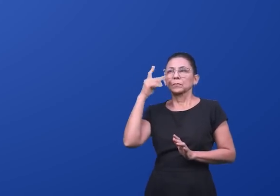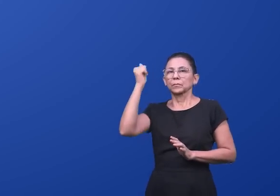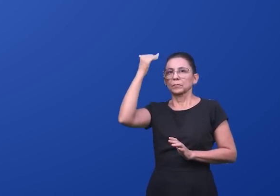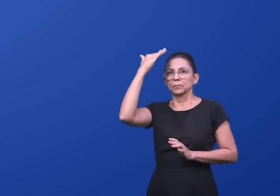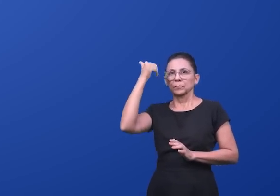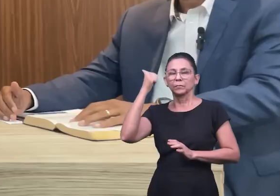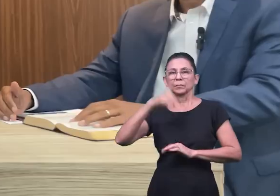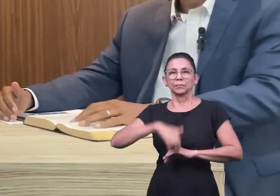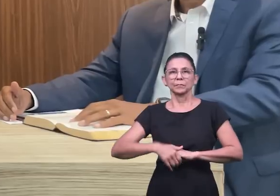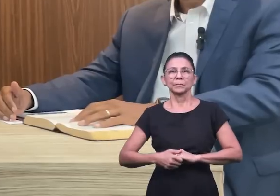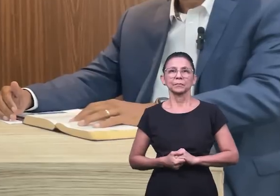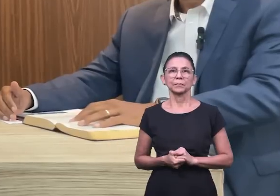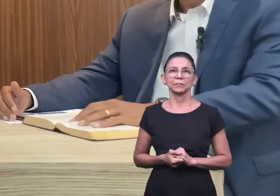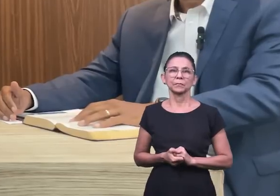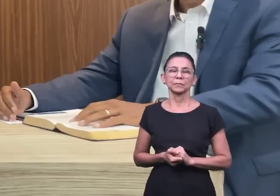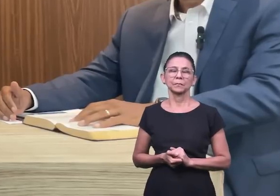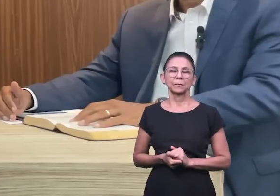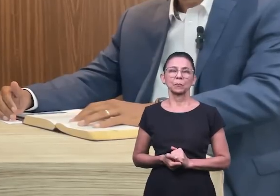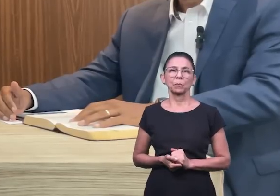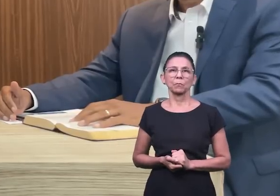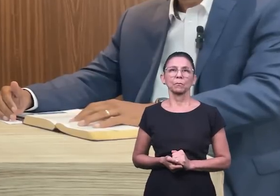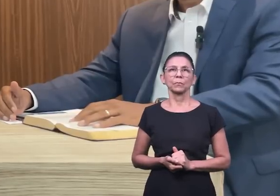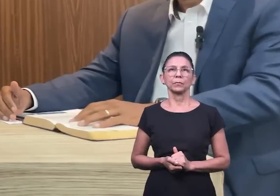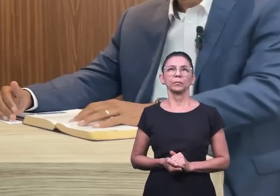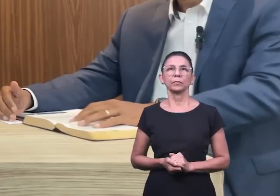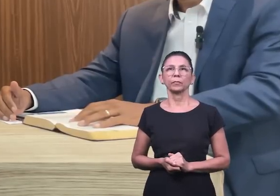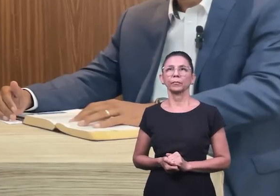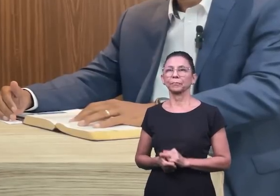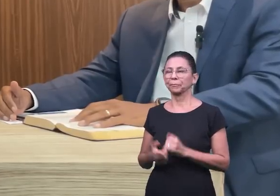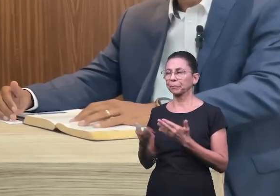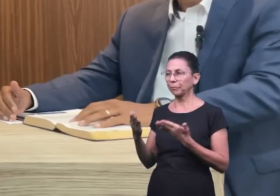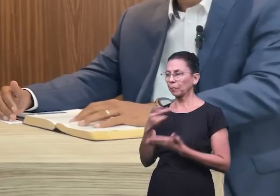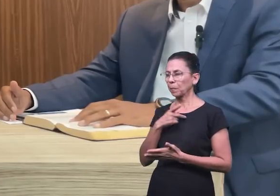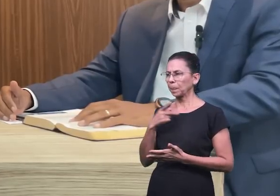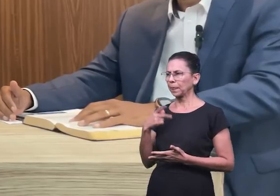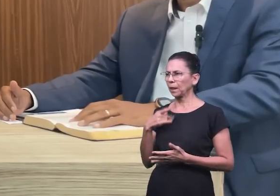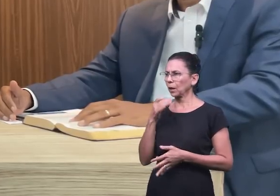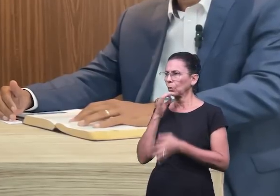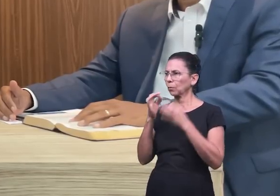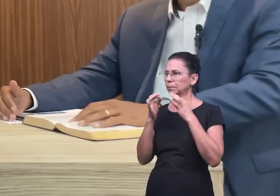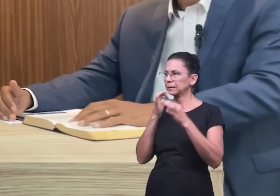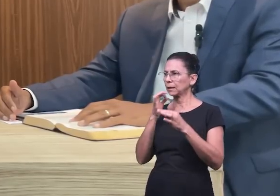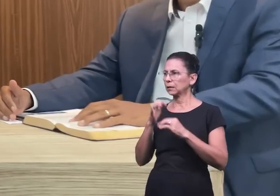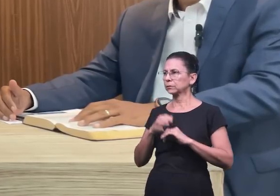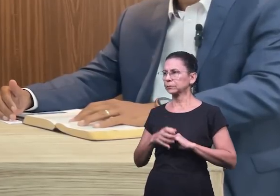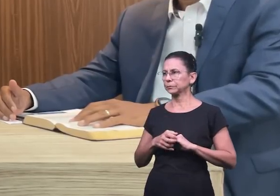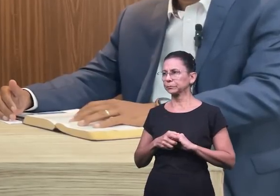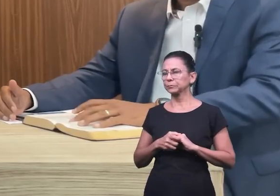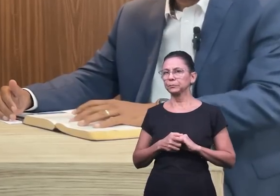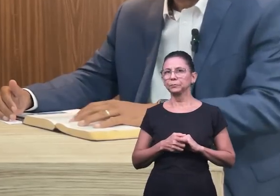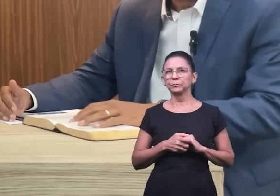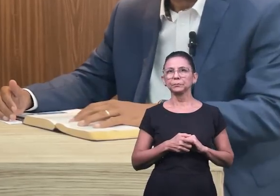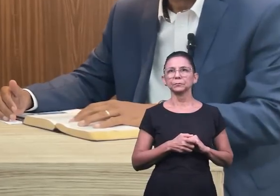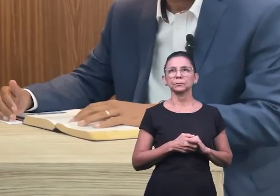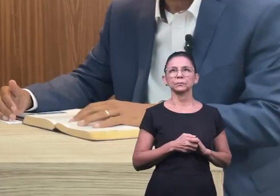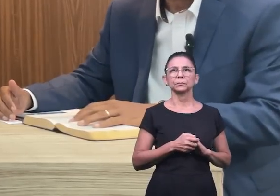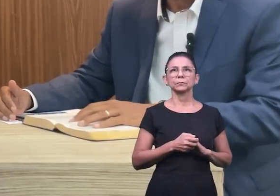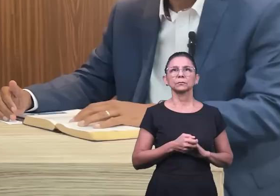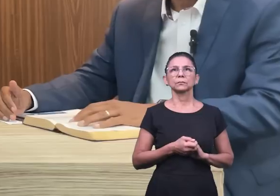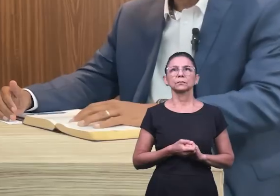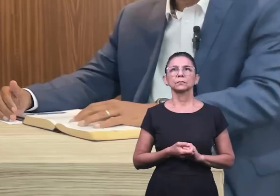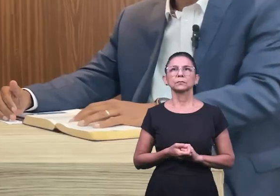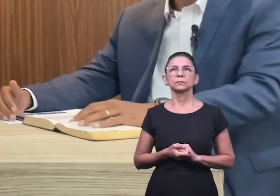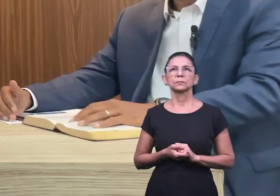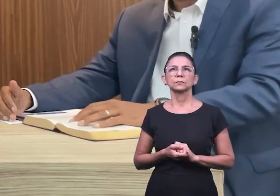Jesus. Pastor Albino, seu comentário sobre a resposta do companheiro Paulo Adilson. Achei